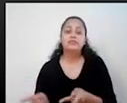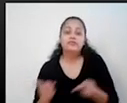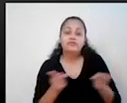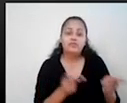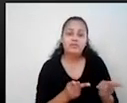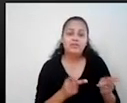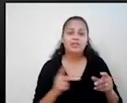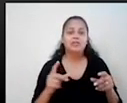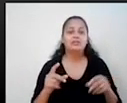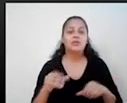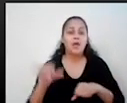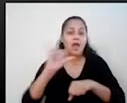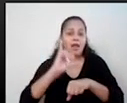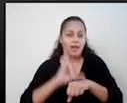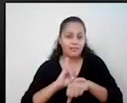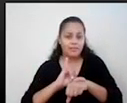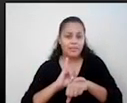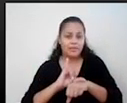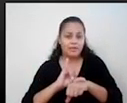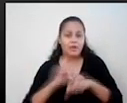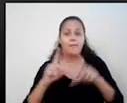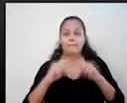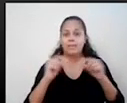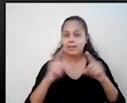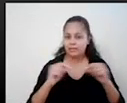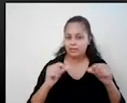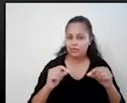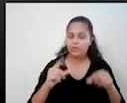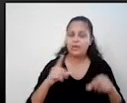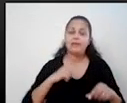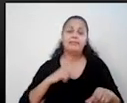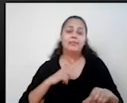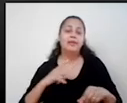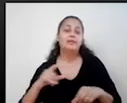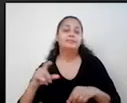no Brasil. Todos, além de ter a capital do Brasil, que é Brasília, eu tenho